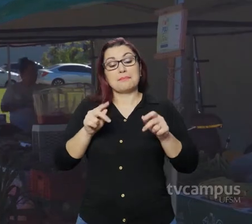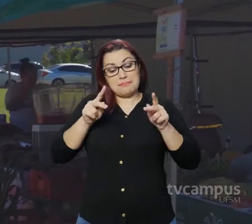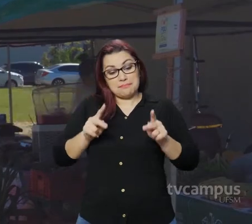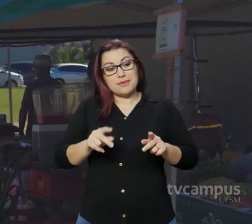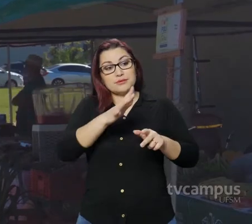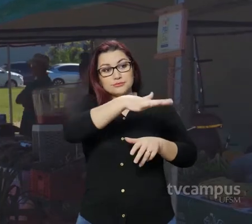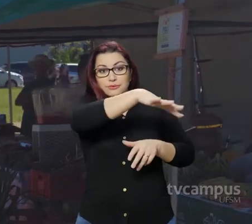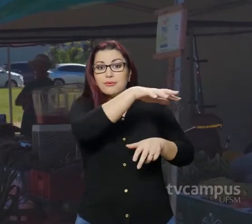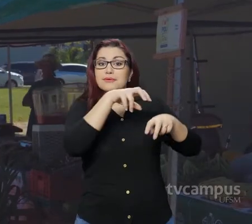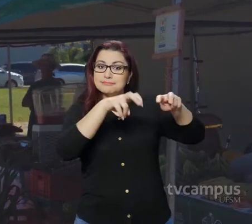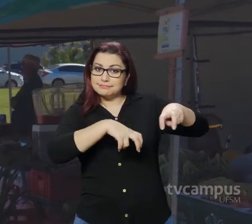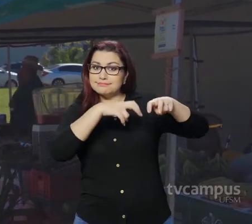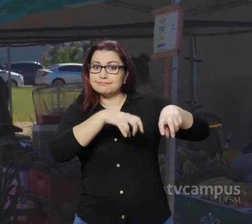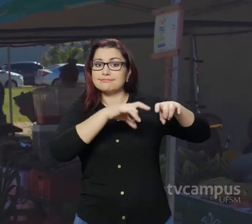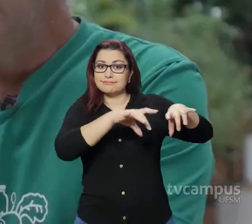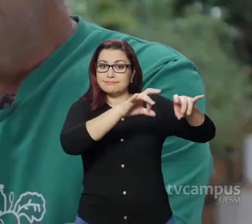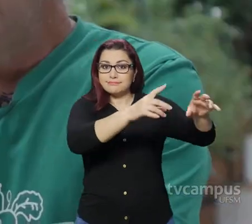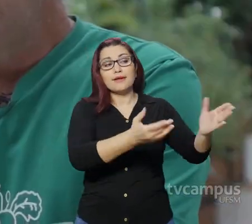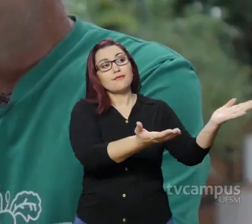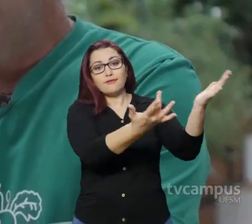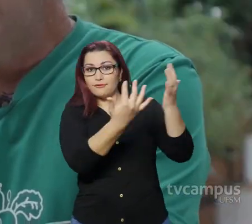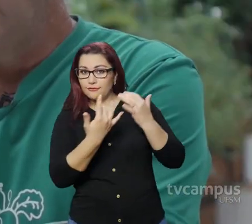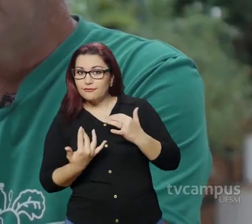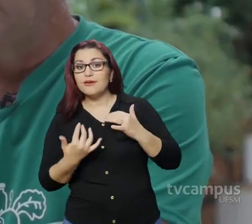disposto a trabalhar com essa linha